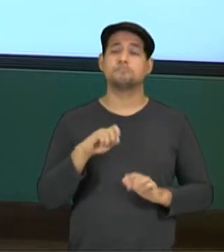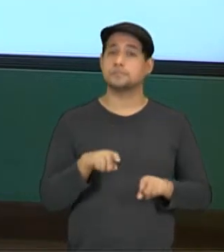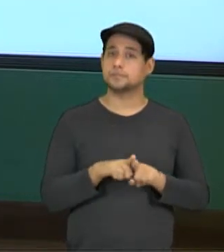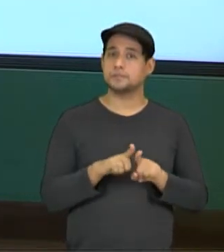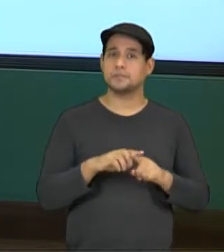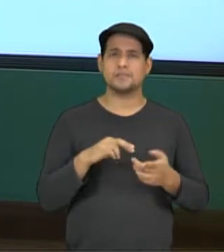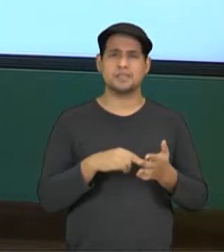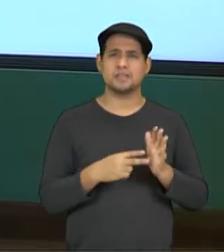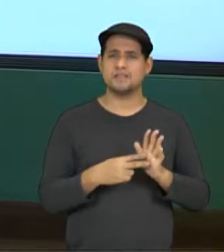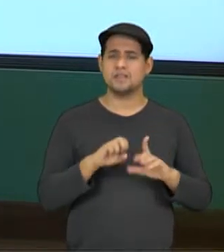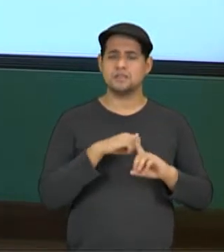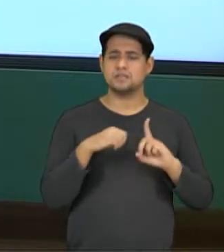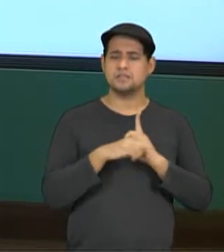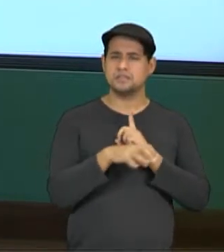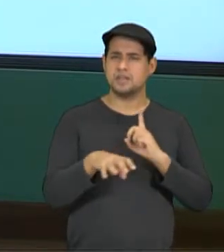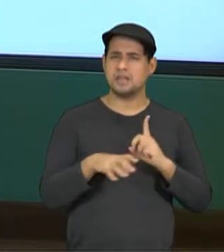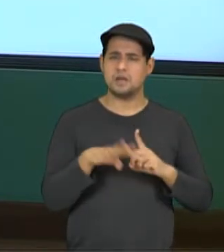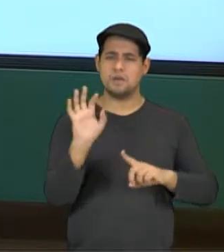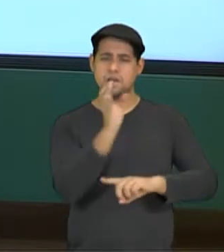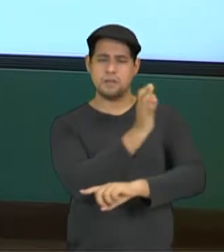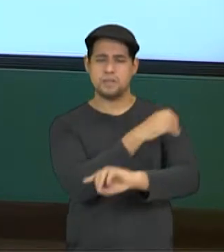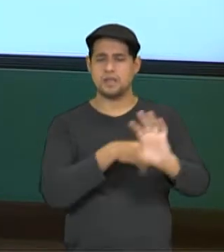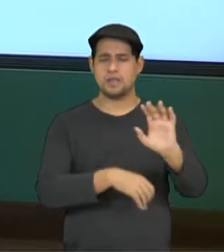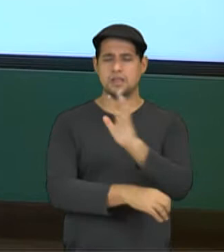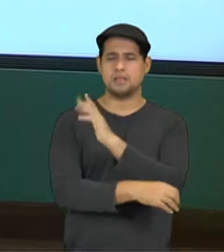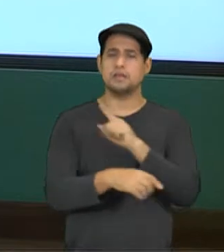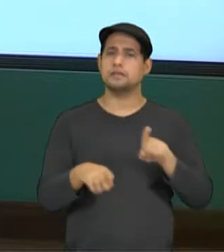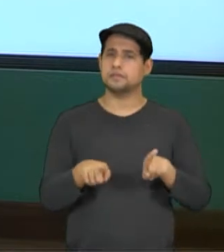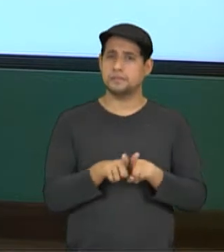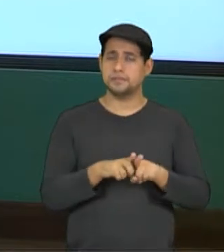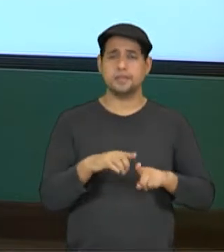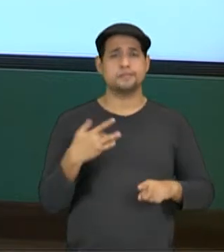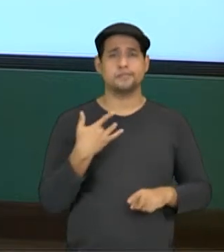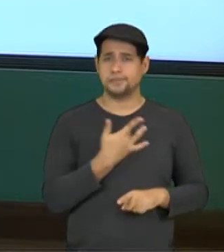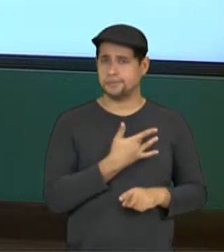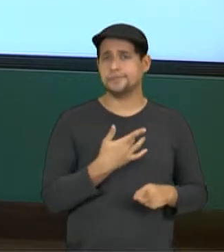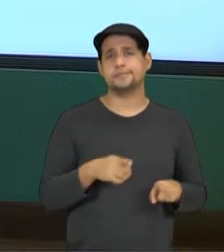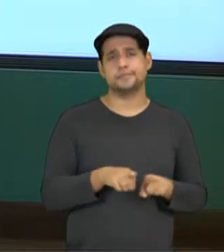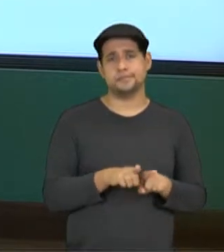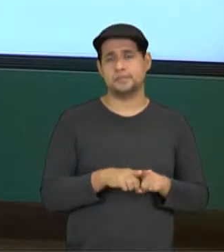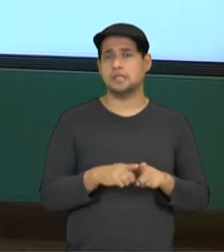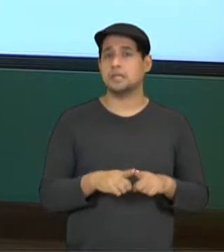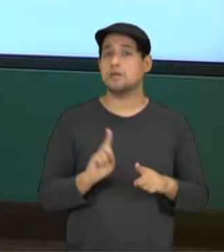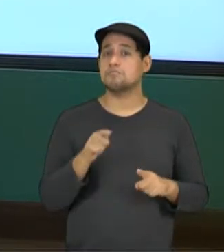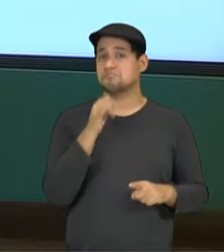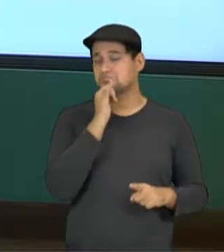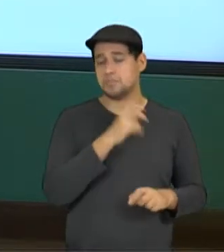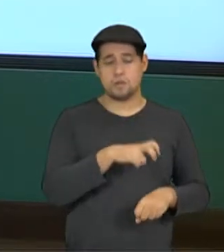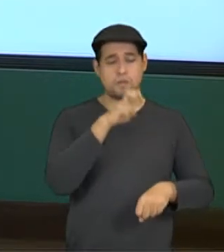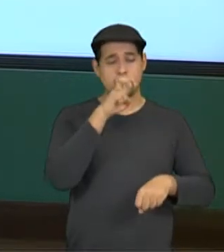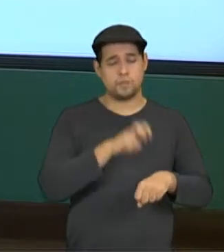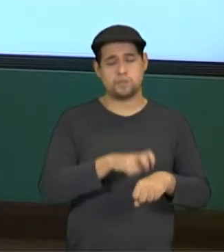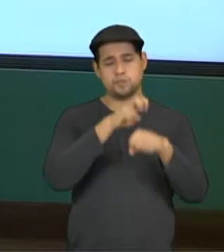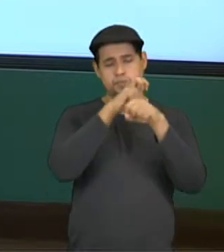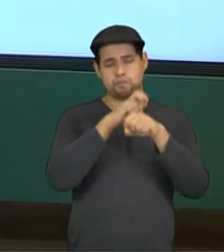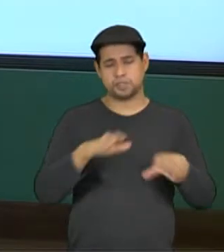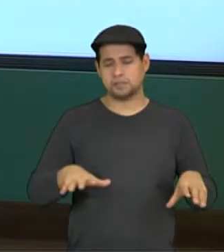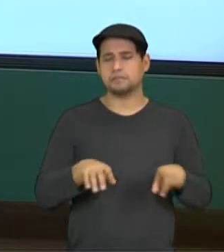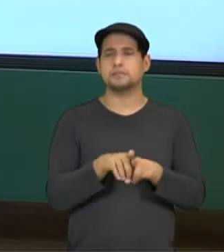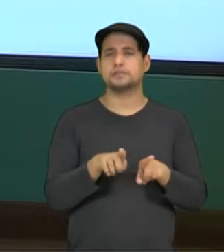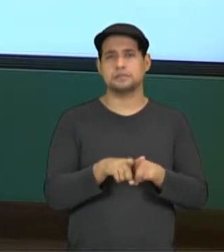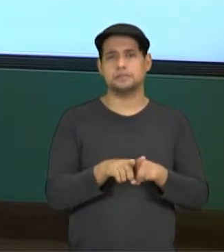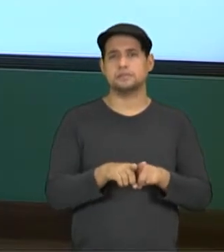São problemas sociais, problemas ambientais, problemas de saúde pública, né? Como uma pandemia que nós estamos passando,